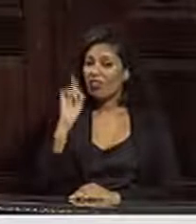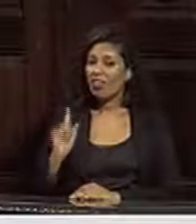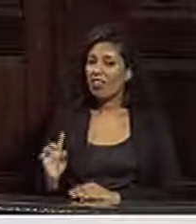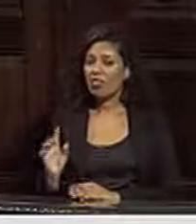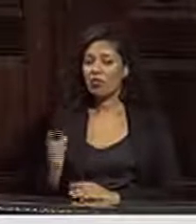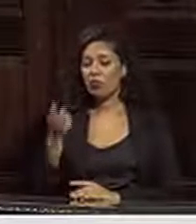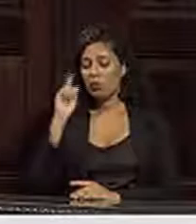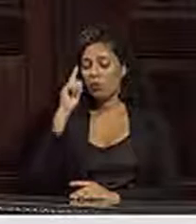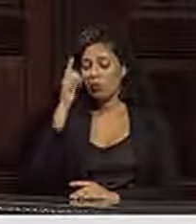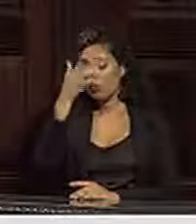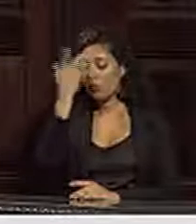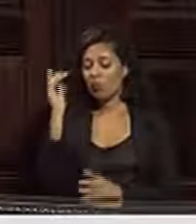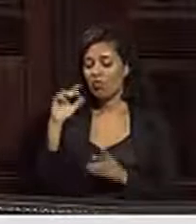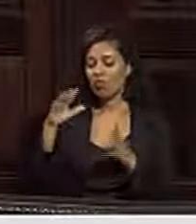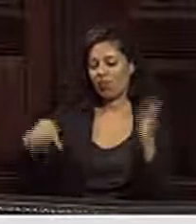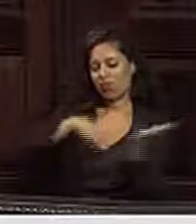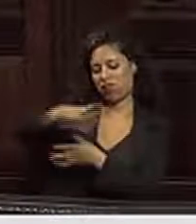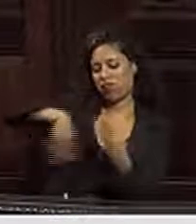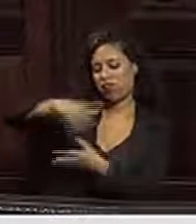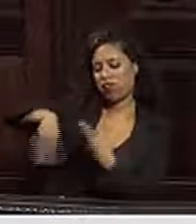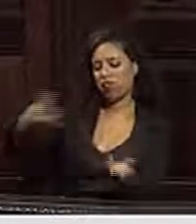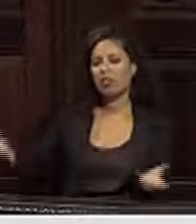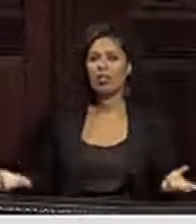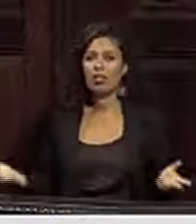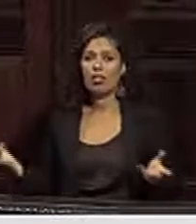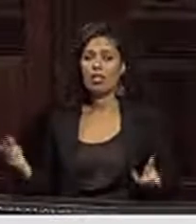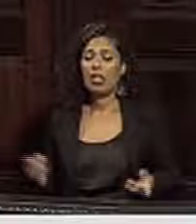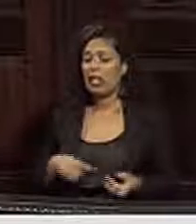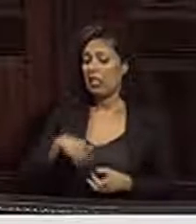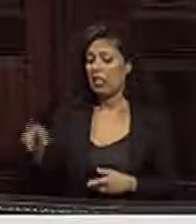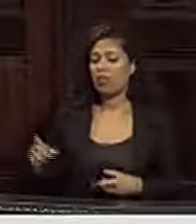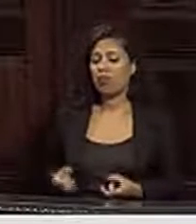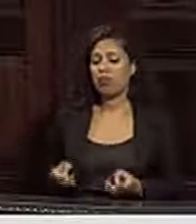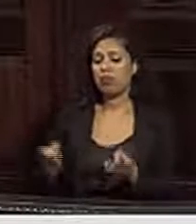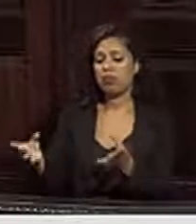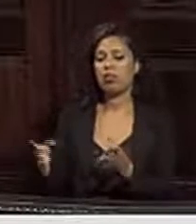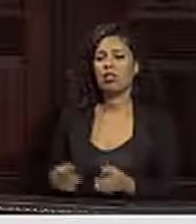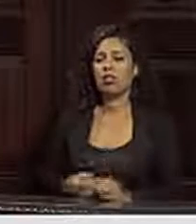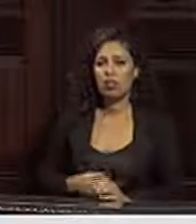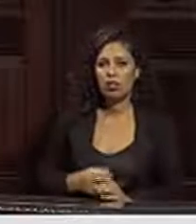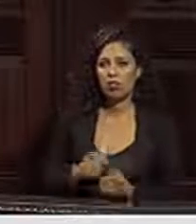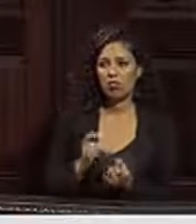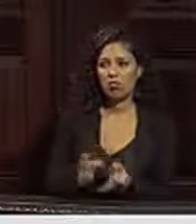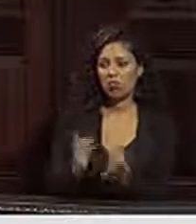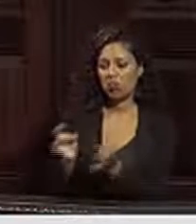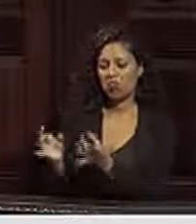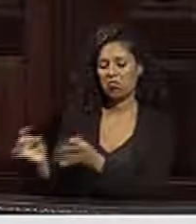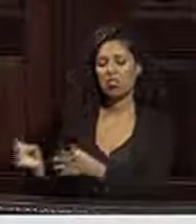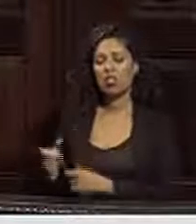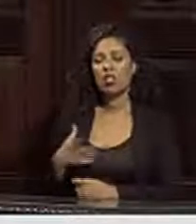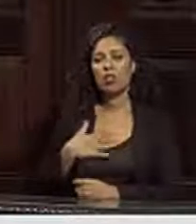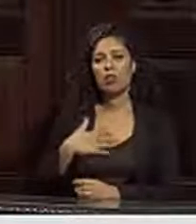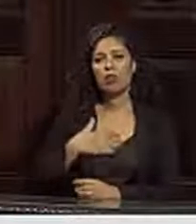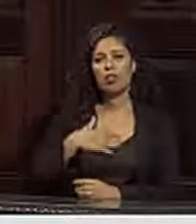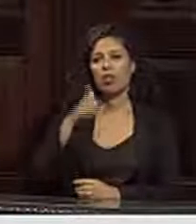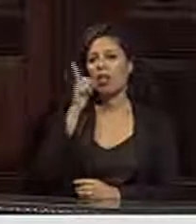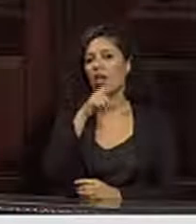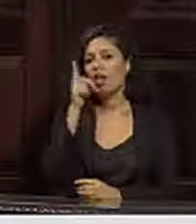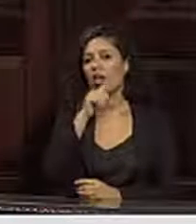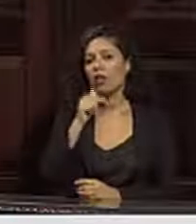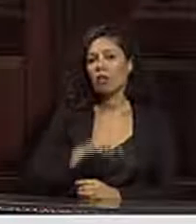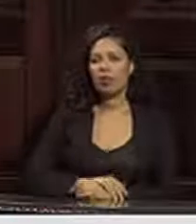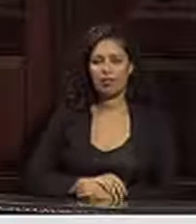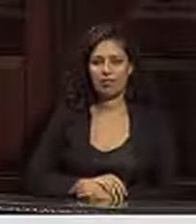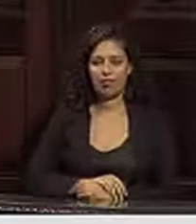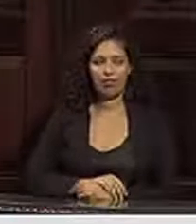a nossa água. A nossa água, né? Porque a proposta é vender